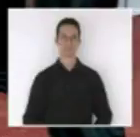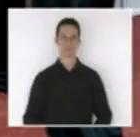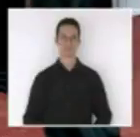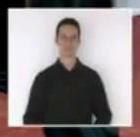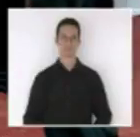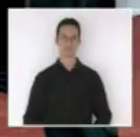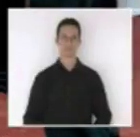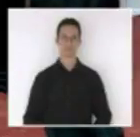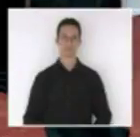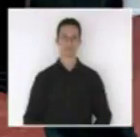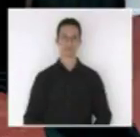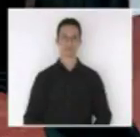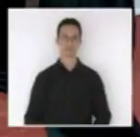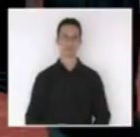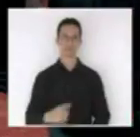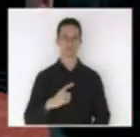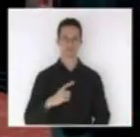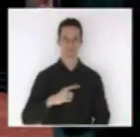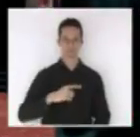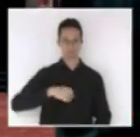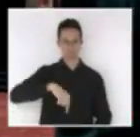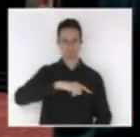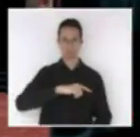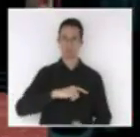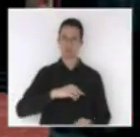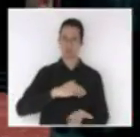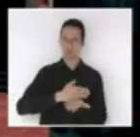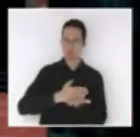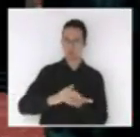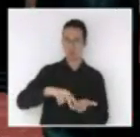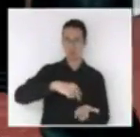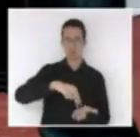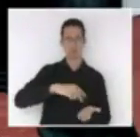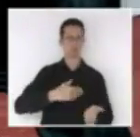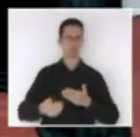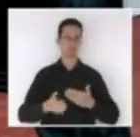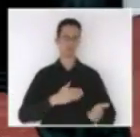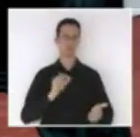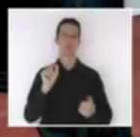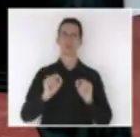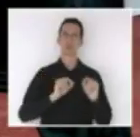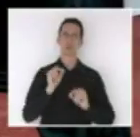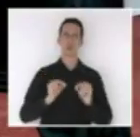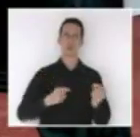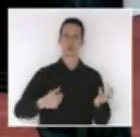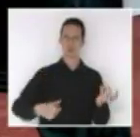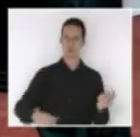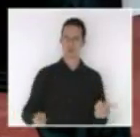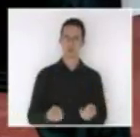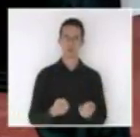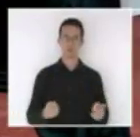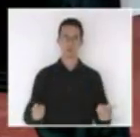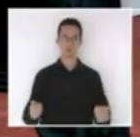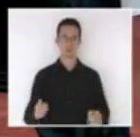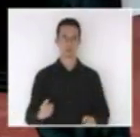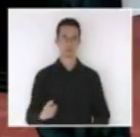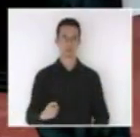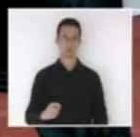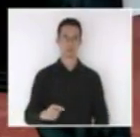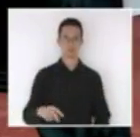Embaixo da lona grande se ensaiava uma bailanta. Não importa quem toca ou canta. Se tem barulho, se